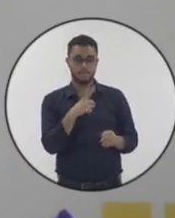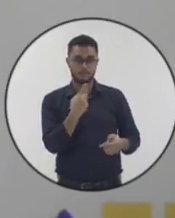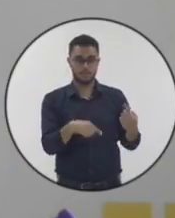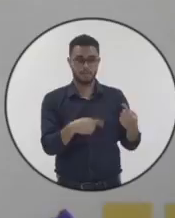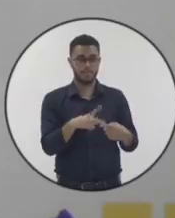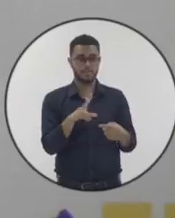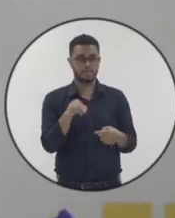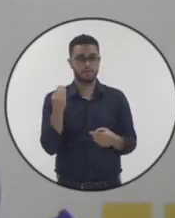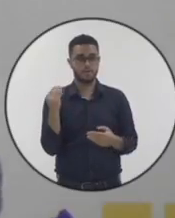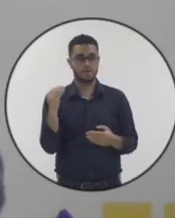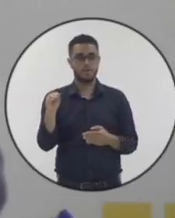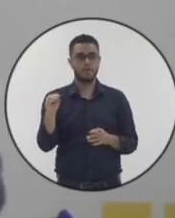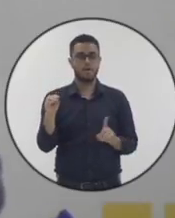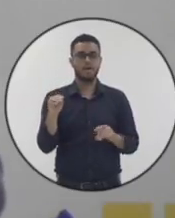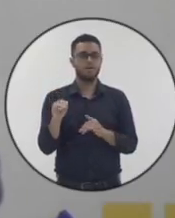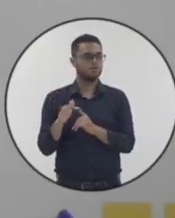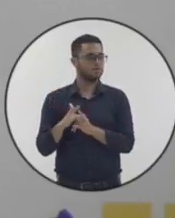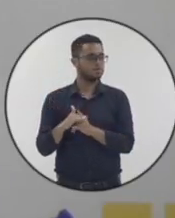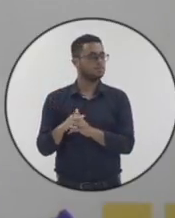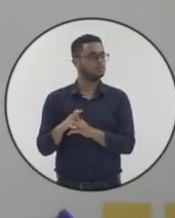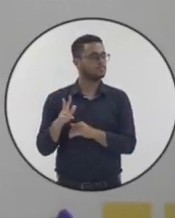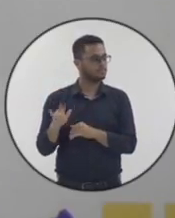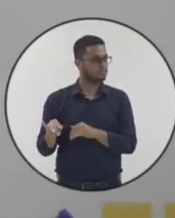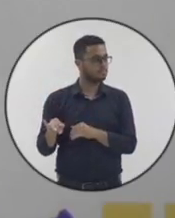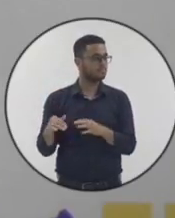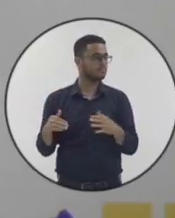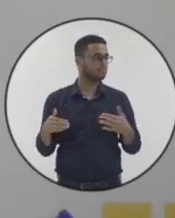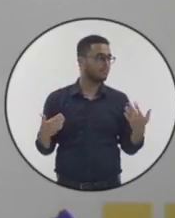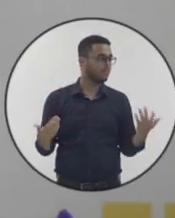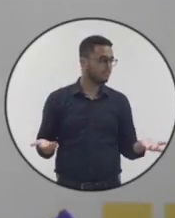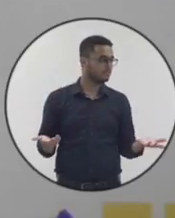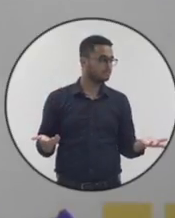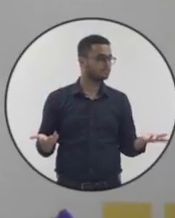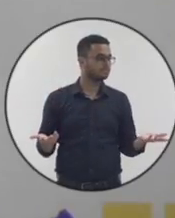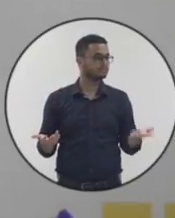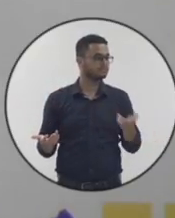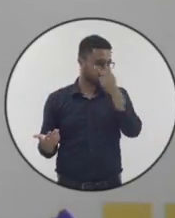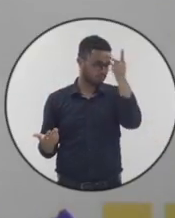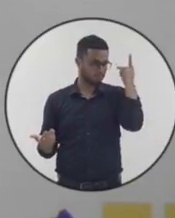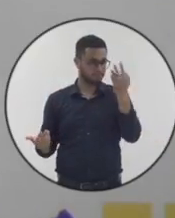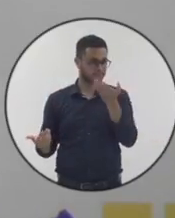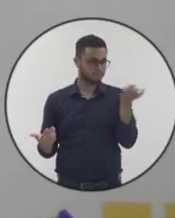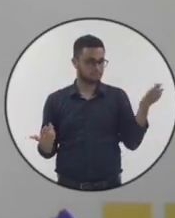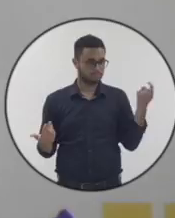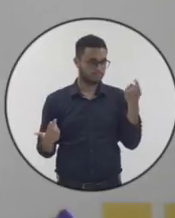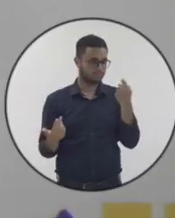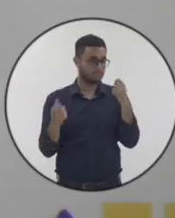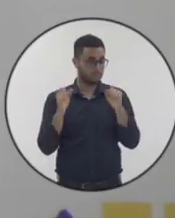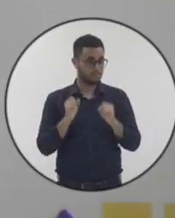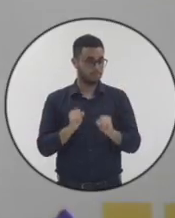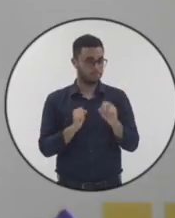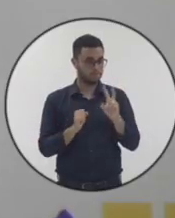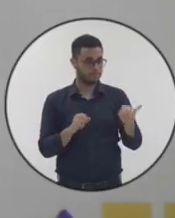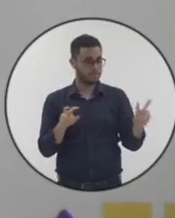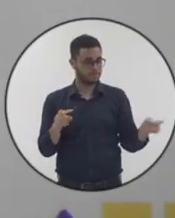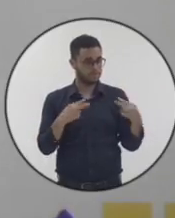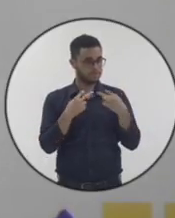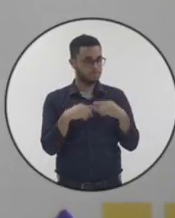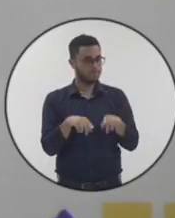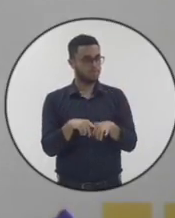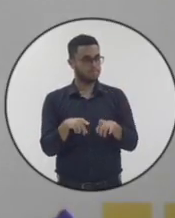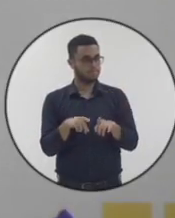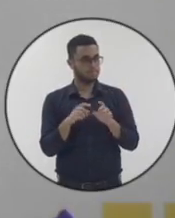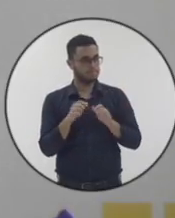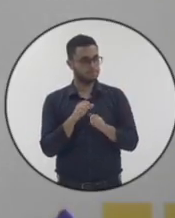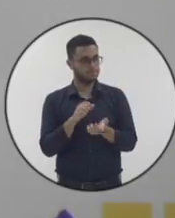ad eterno no YouTube. Então, as pessoas poderão nos ver e poderão replicar, que